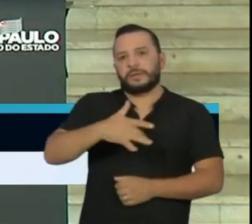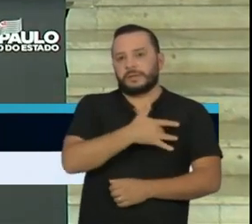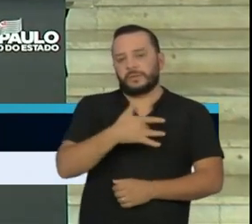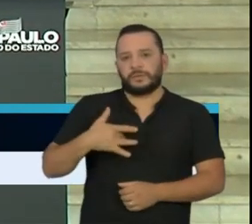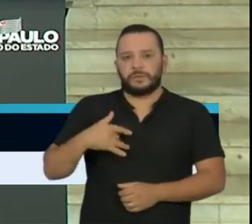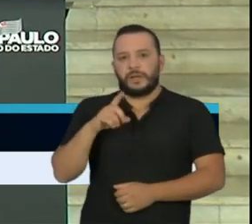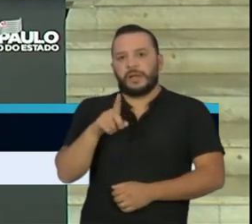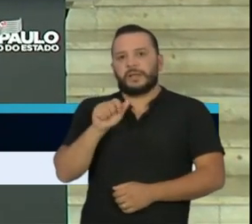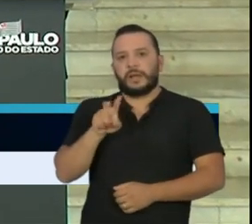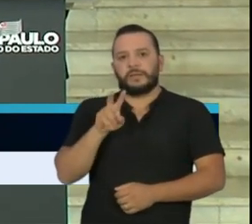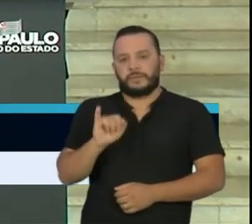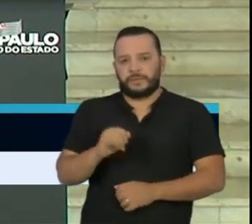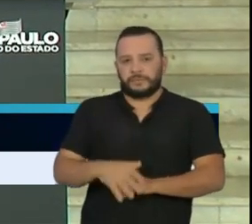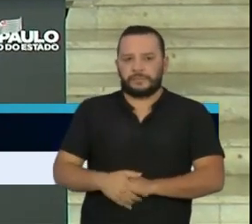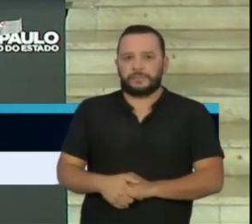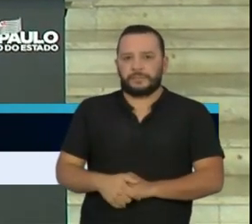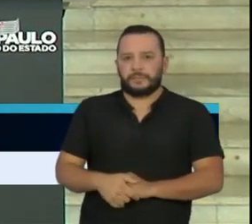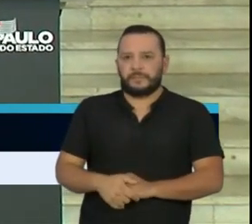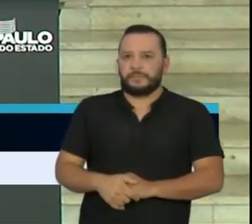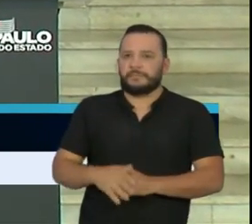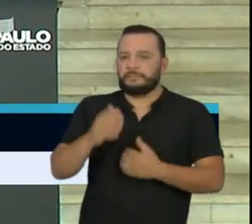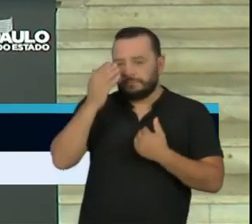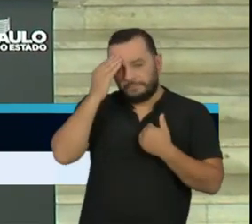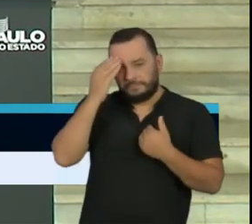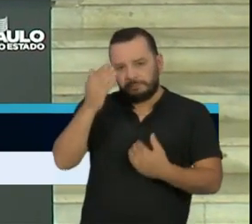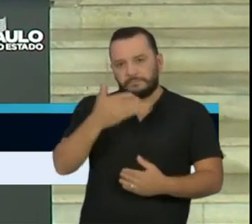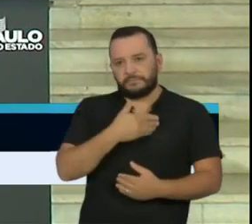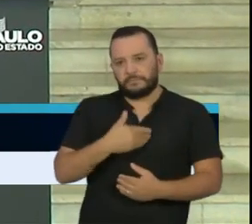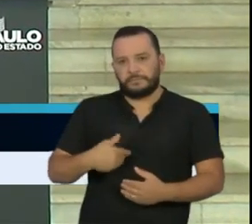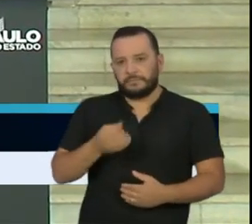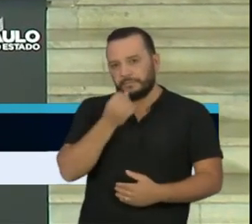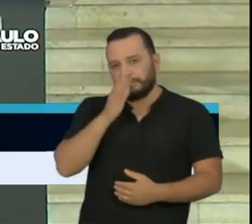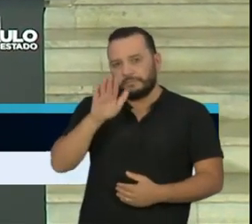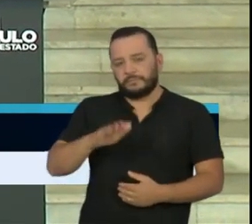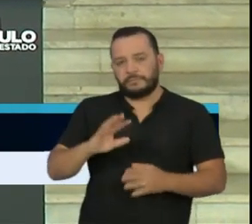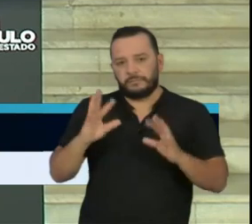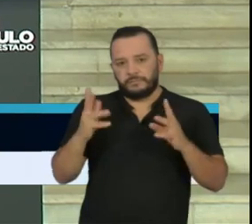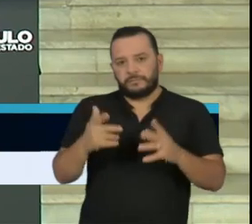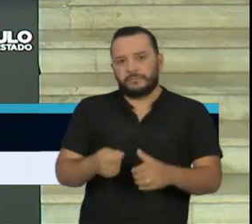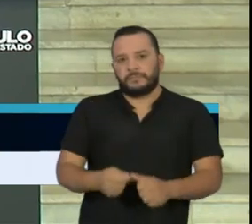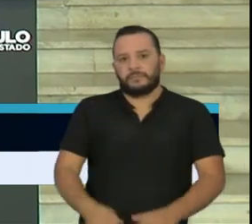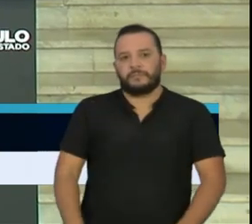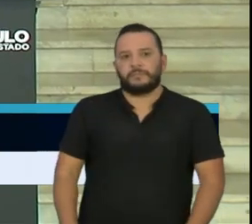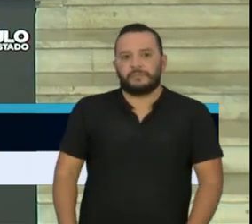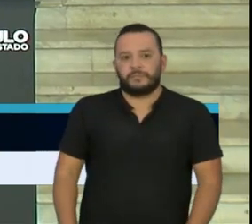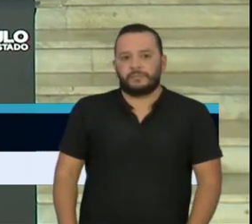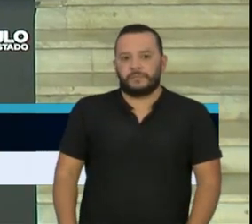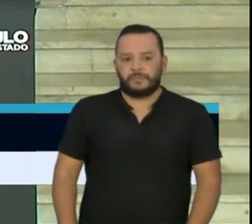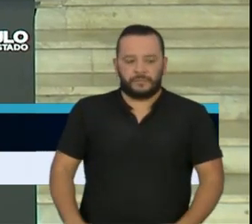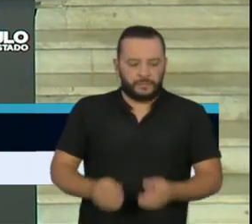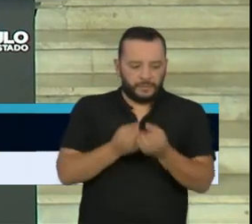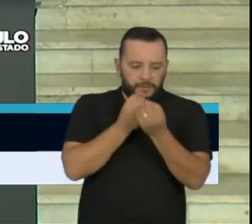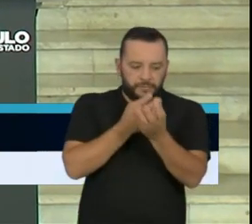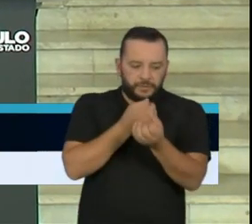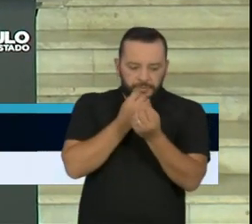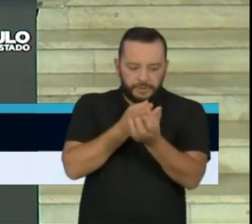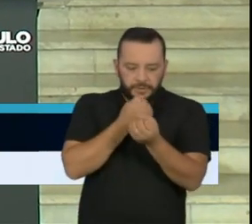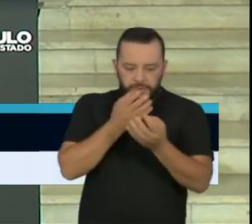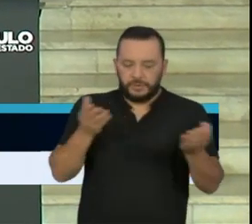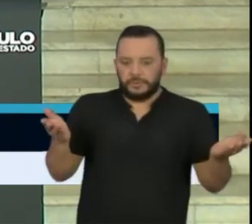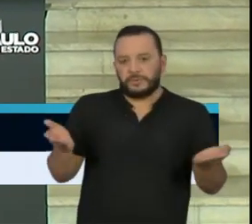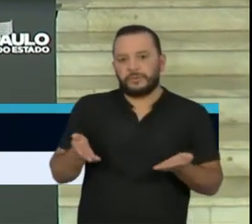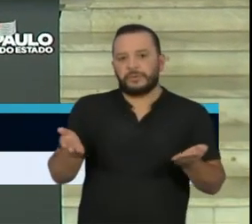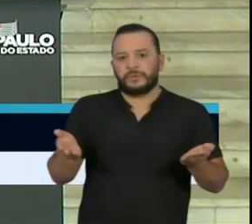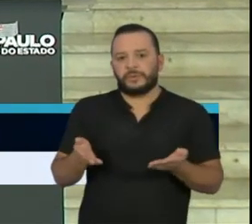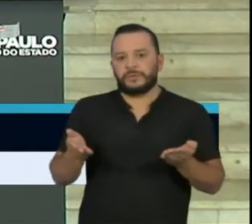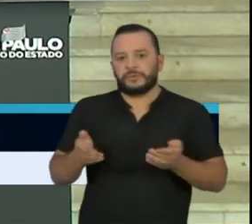Wipp. Com a palavra, Dr. Germa. Muito obrigado, governador. Boa tarde a todos. Os dados de hoje são